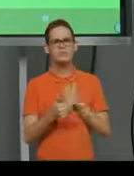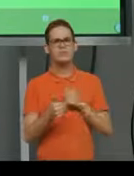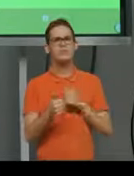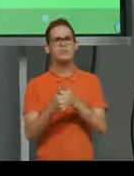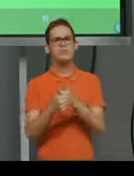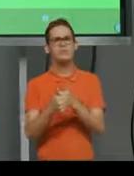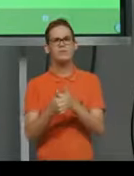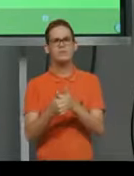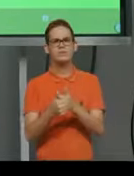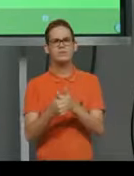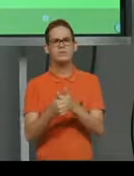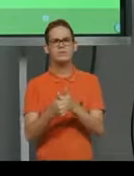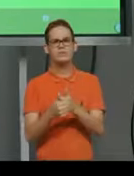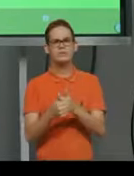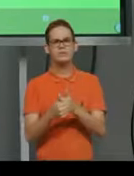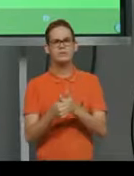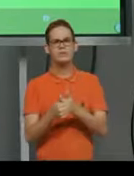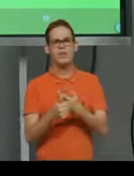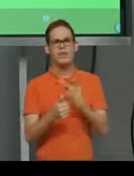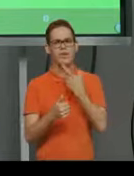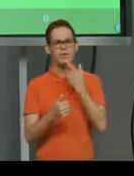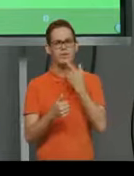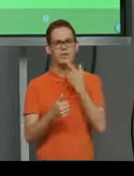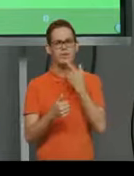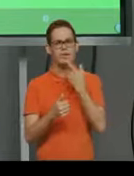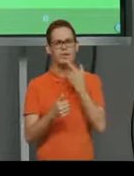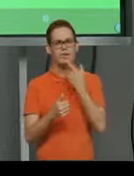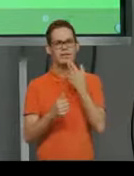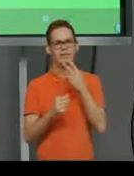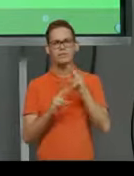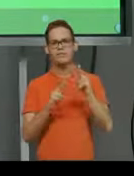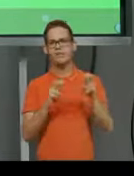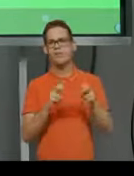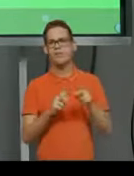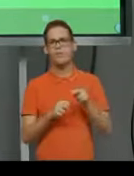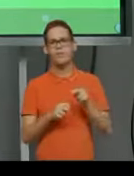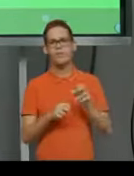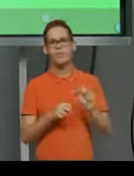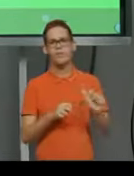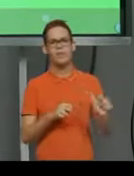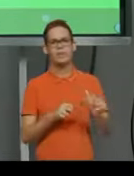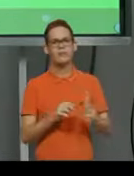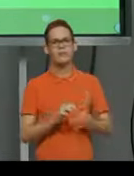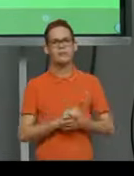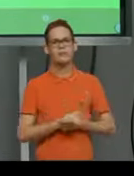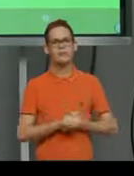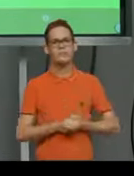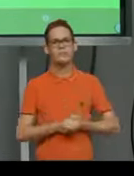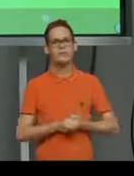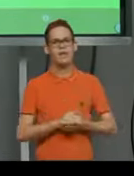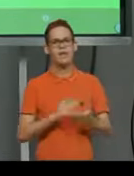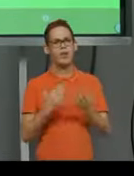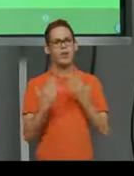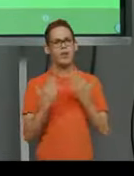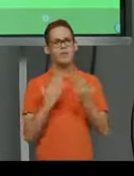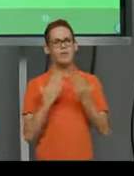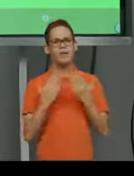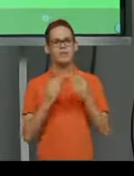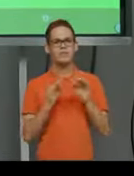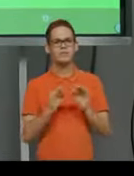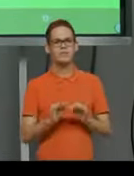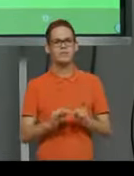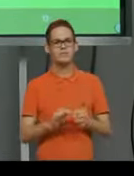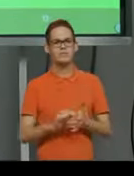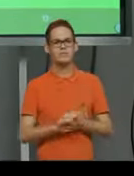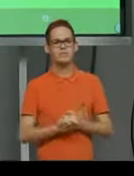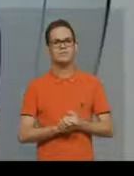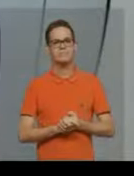proximidade para falar de Poe. Então, essa comparação são